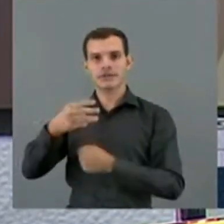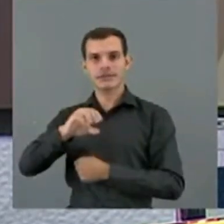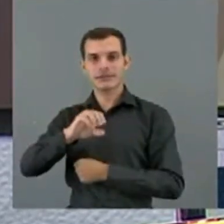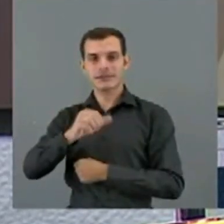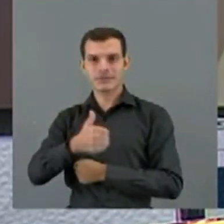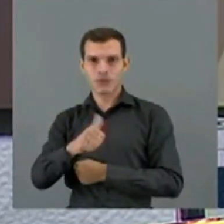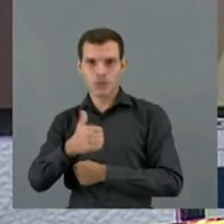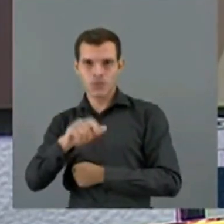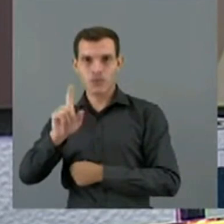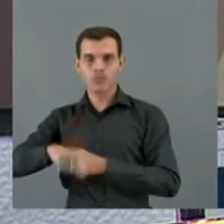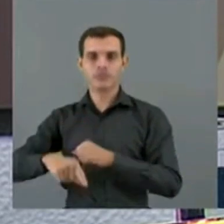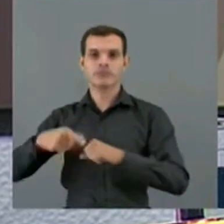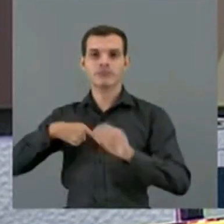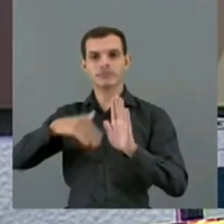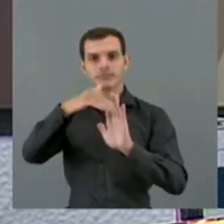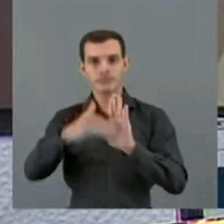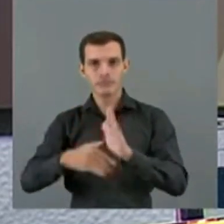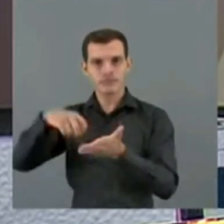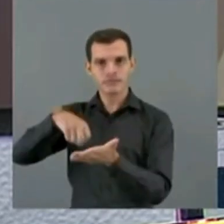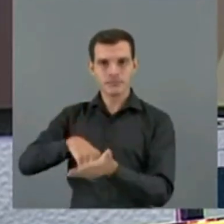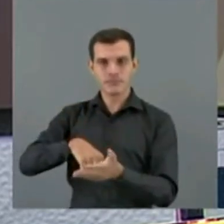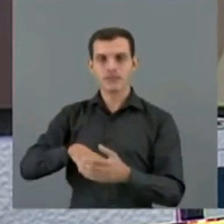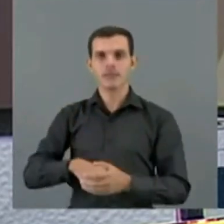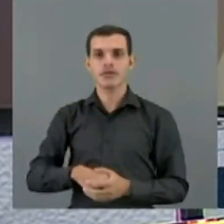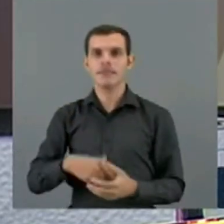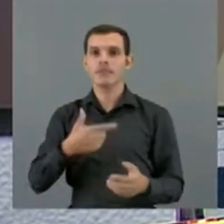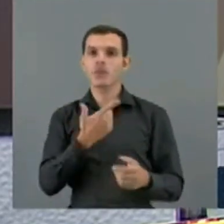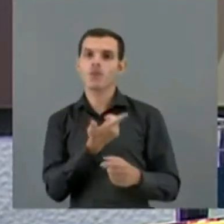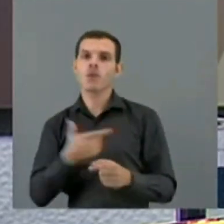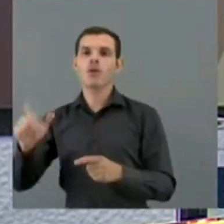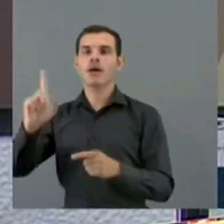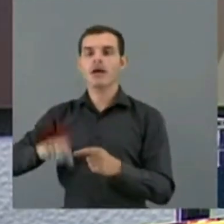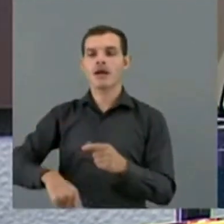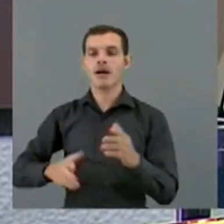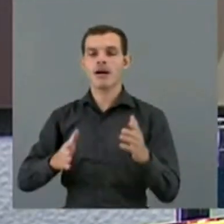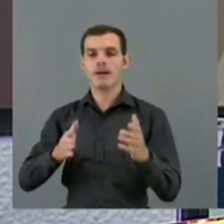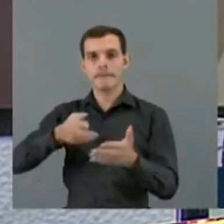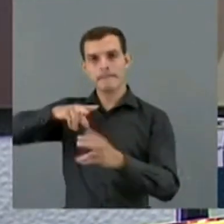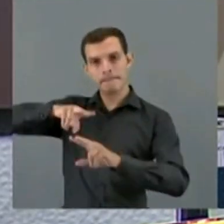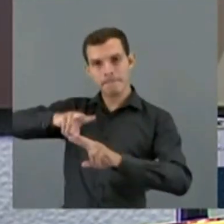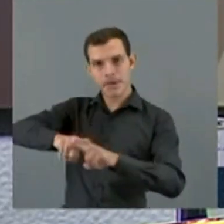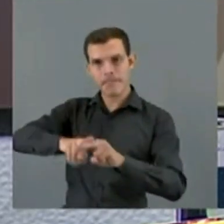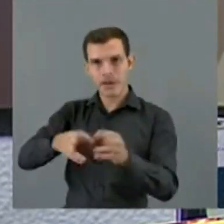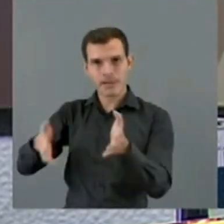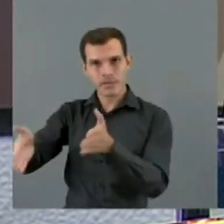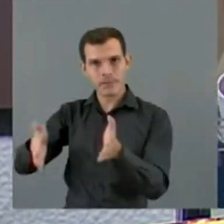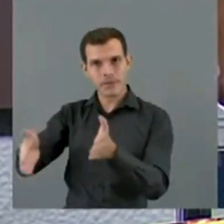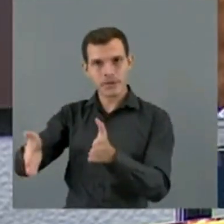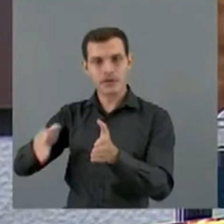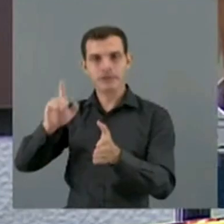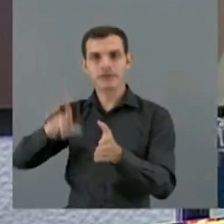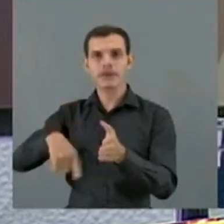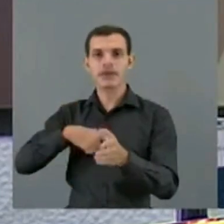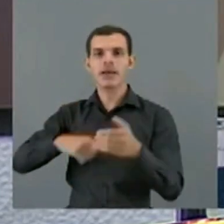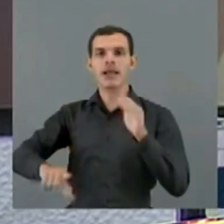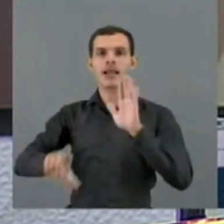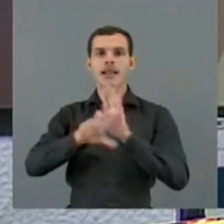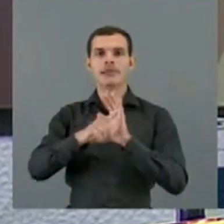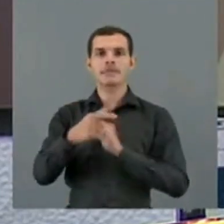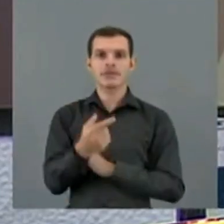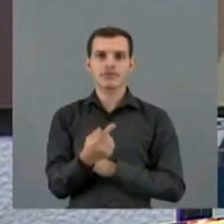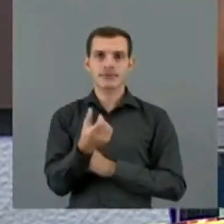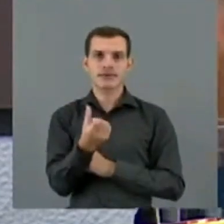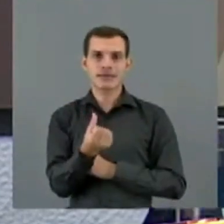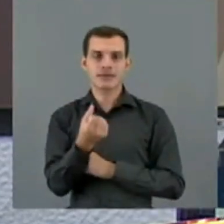Código de Processo Penal, a prisão temporária, prevista na Lei 7.960 de